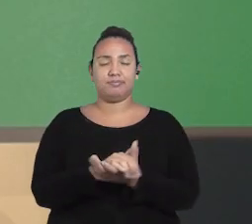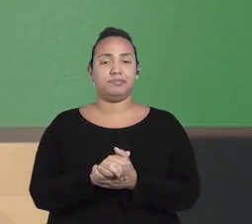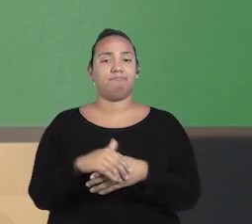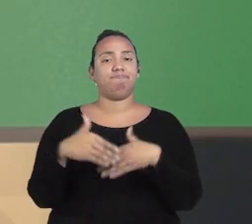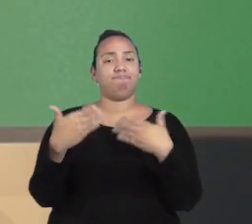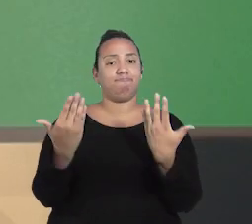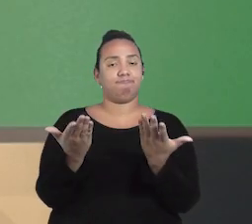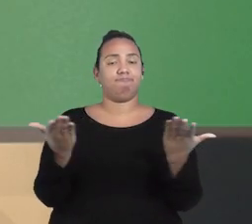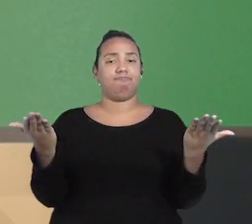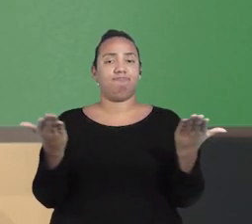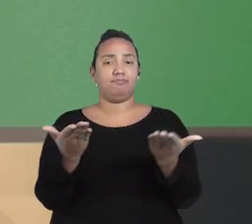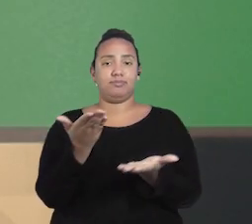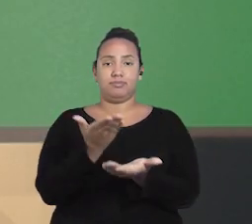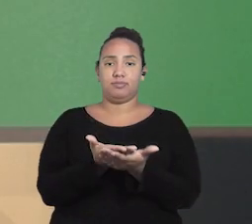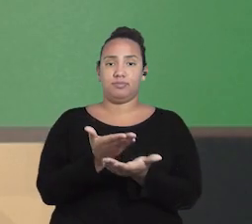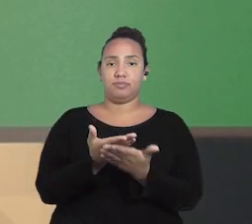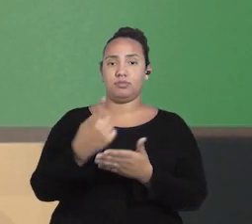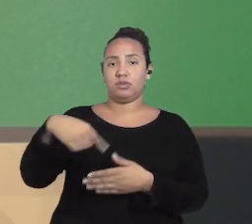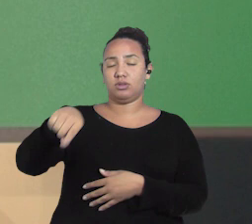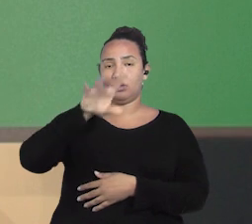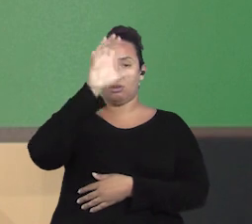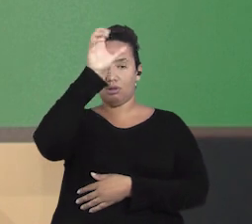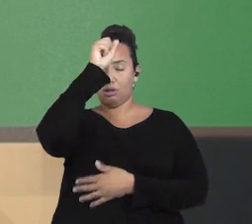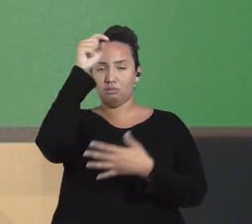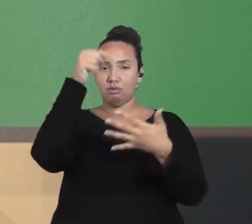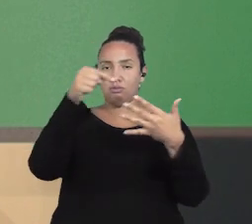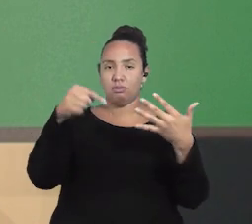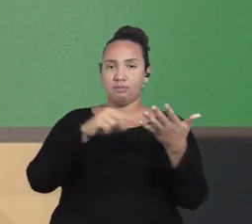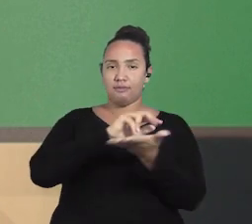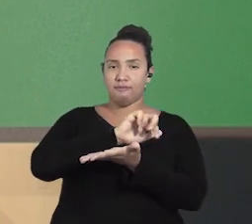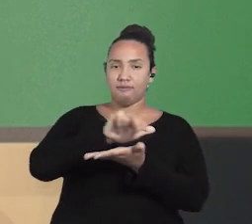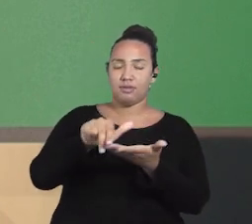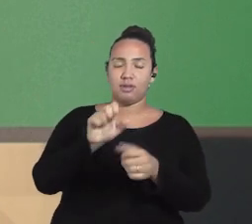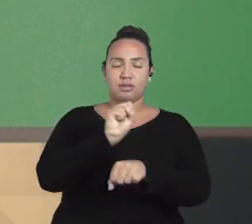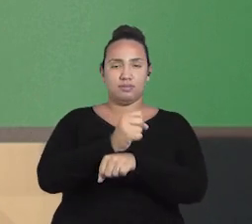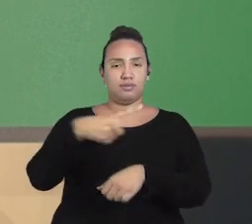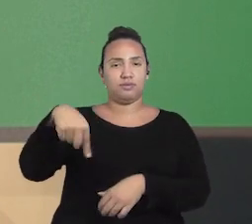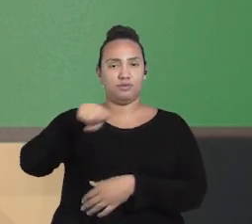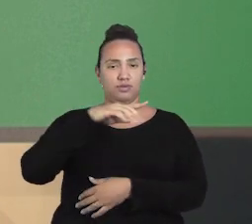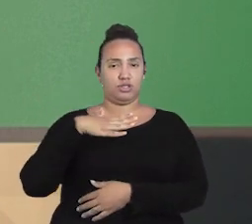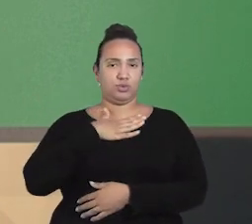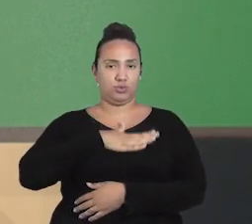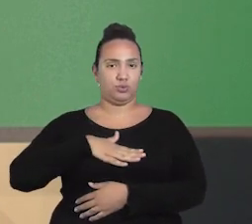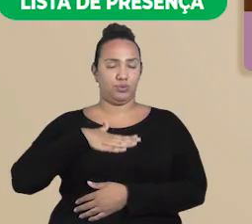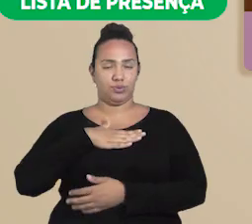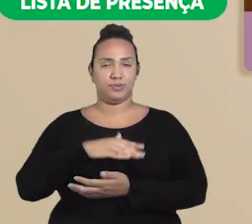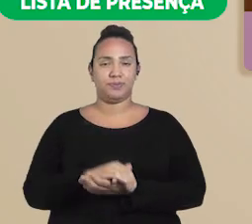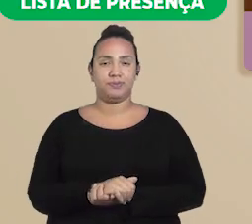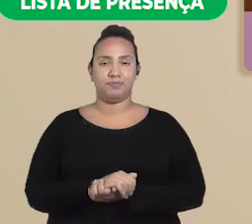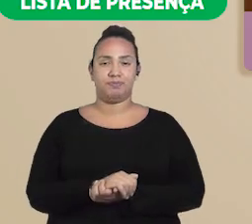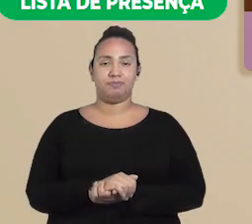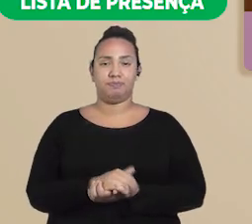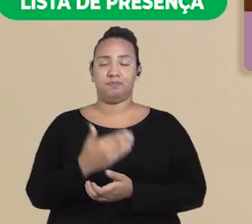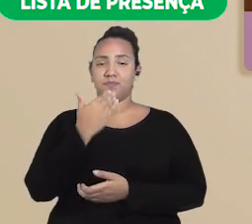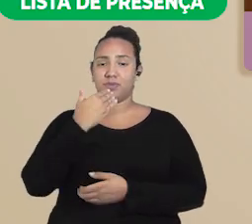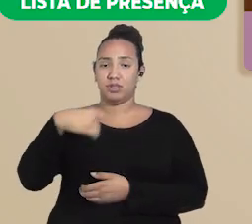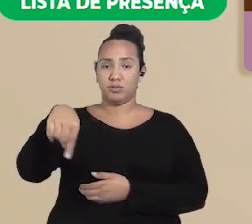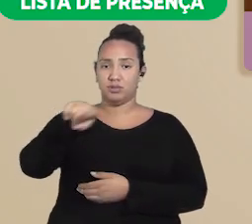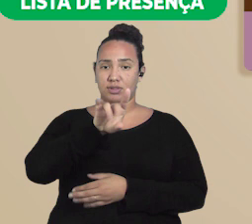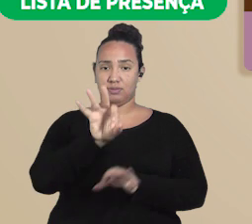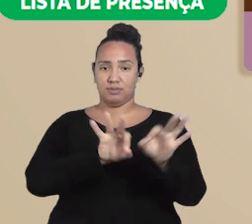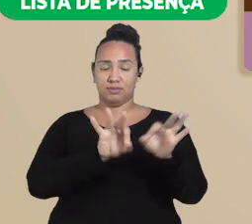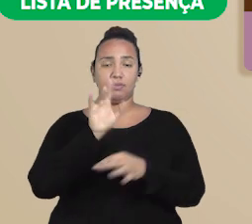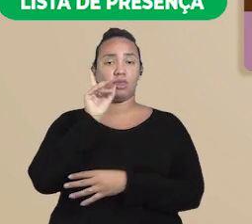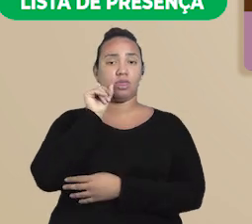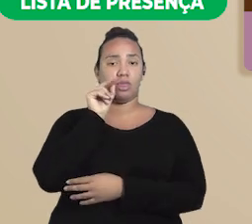então, a nossa aula irá trazer muitos aprendizados e espero que gostem e aproveitem. Convido a vocês a pegarem